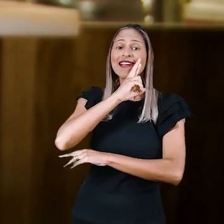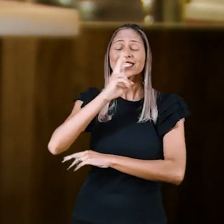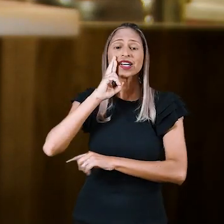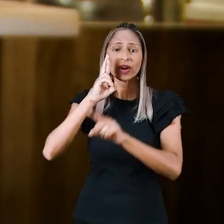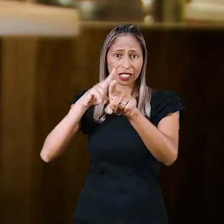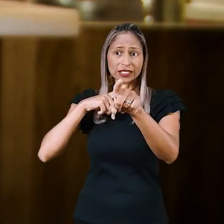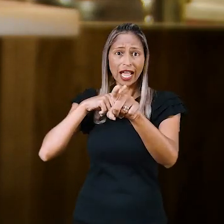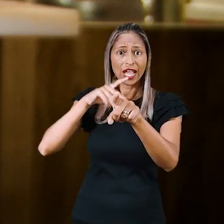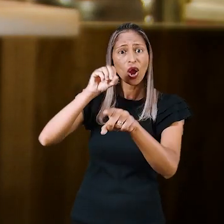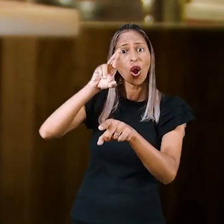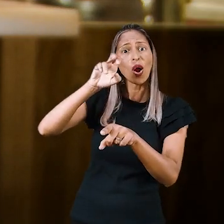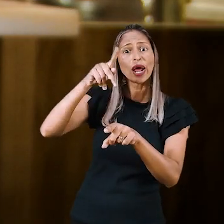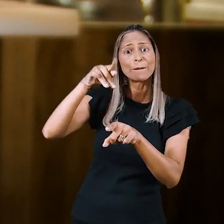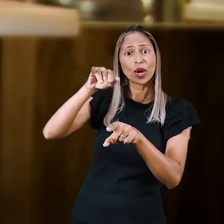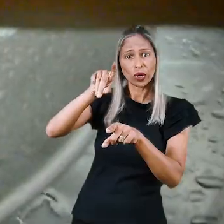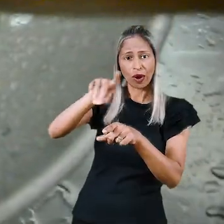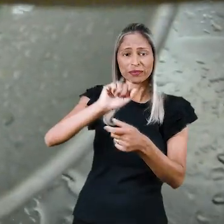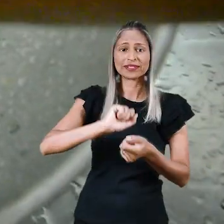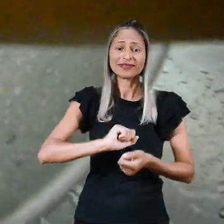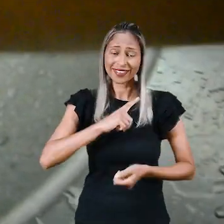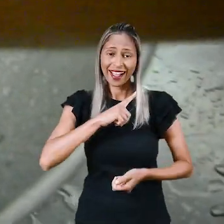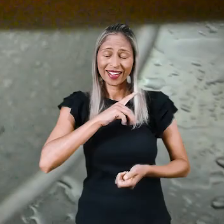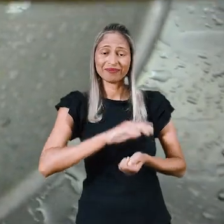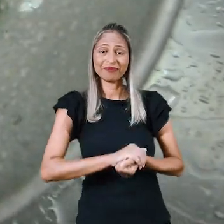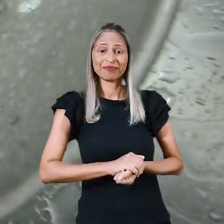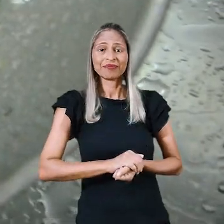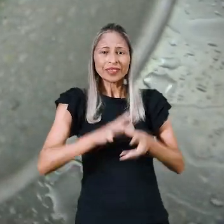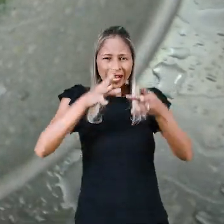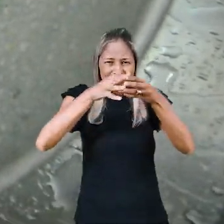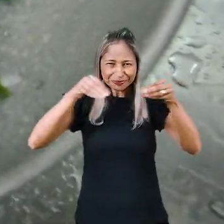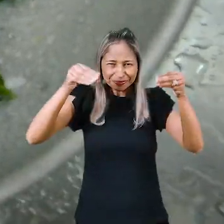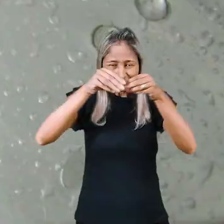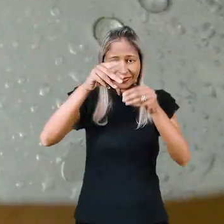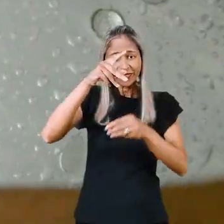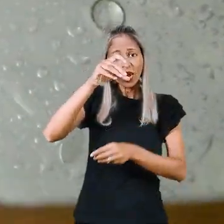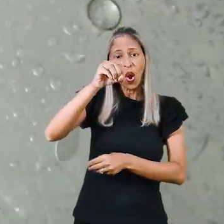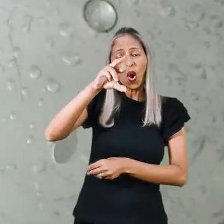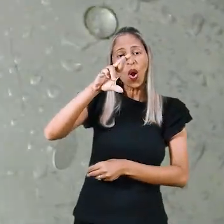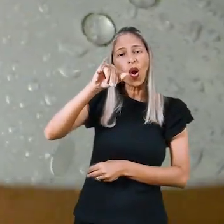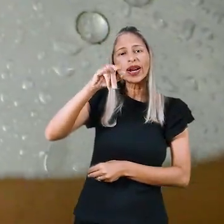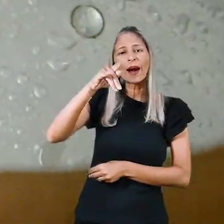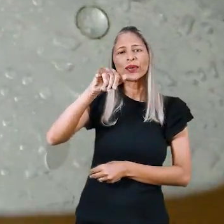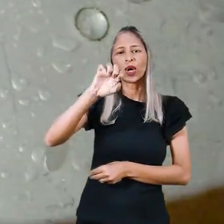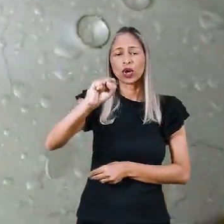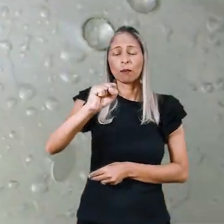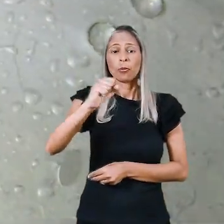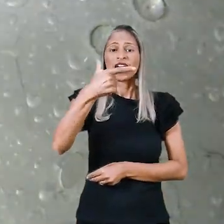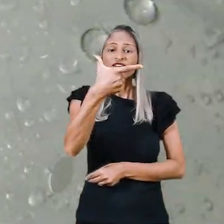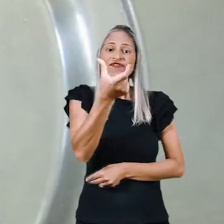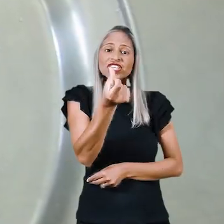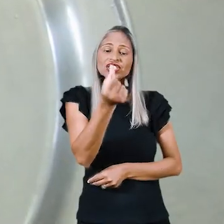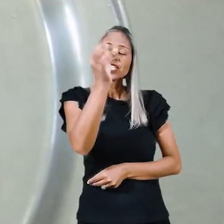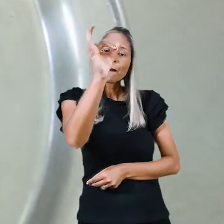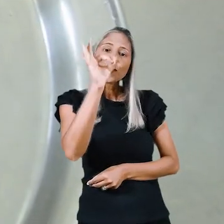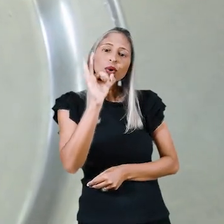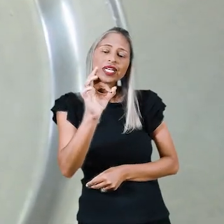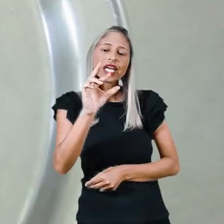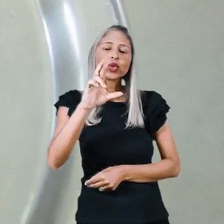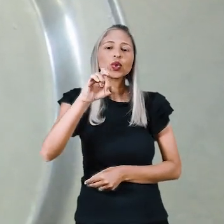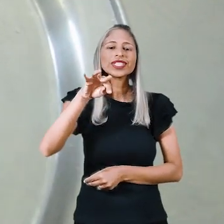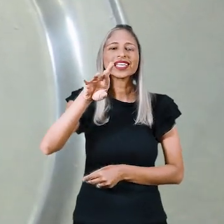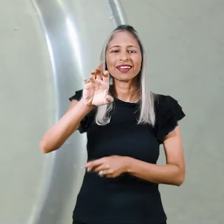porta do restaurante tem Ora Pronobis. O Ora Pronobis, ele tem 26%